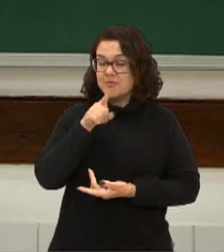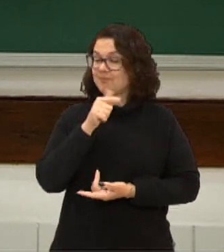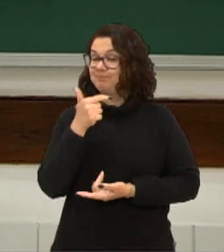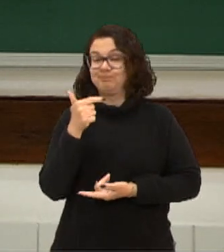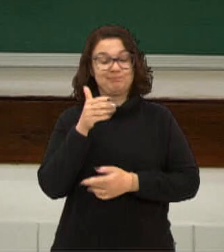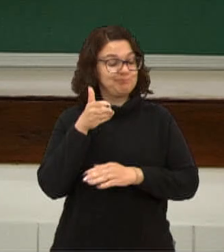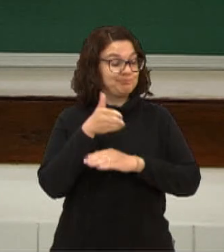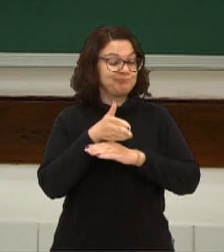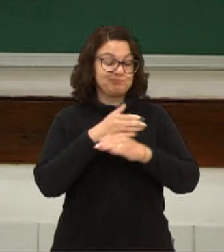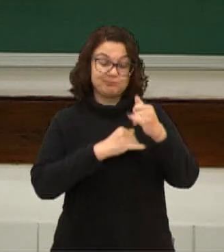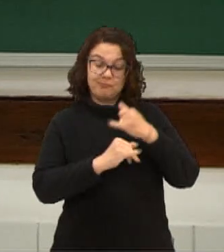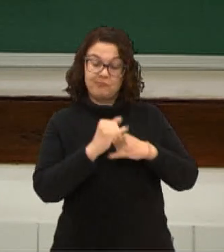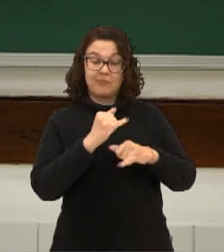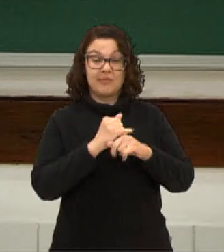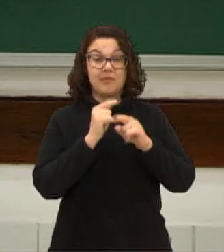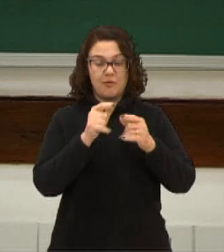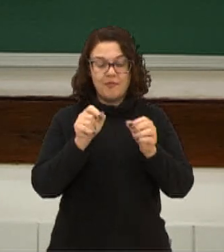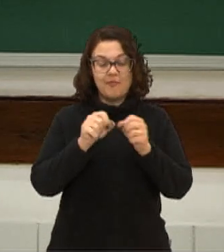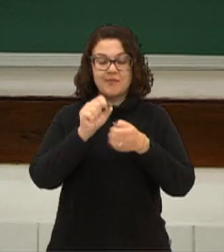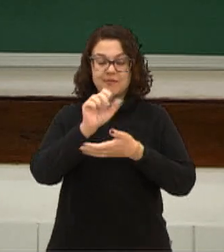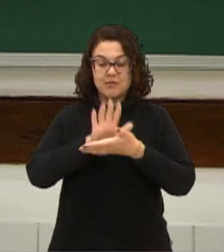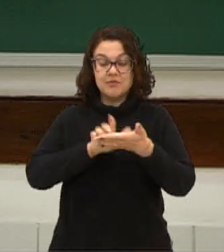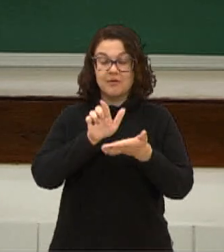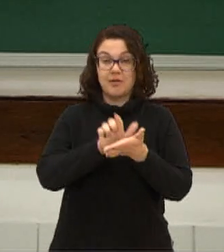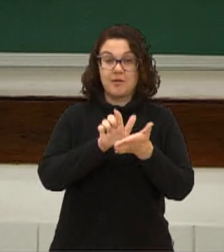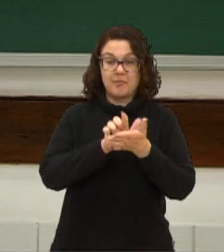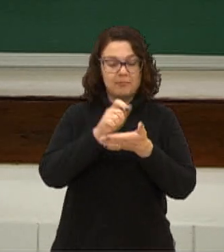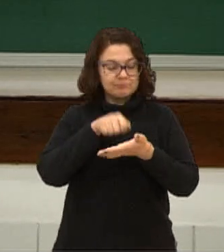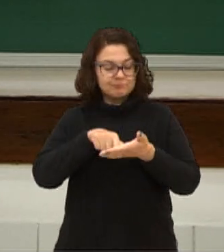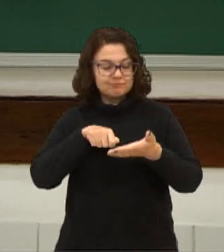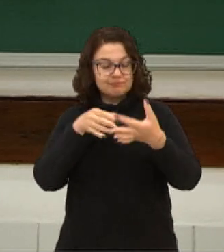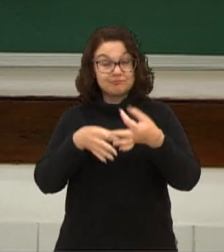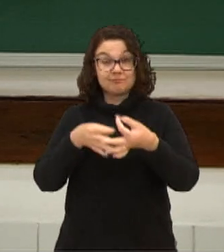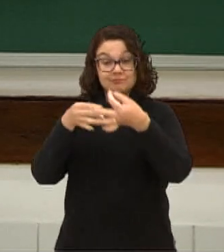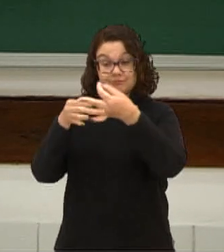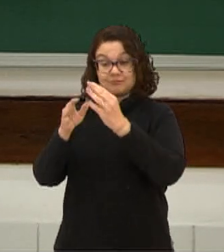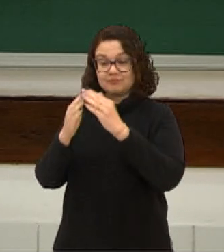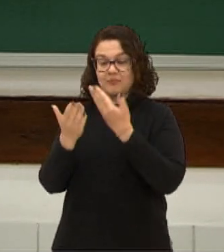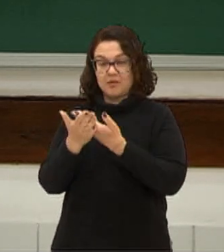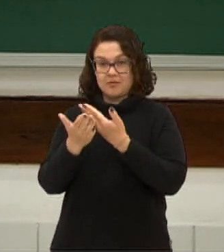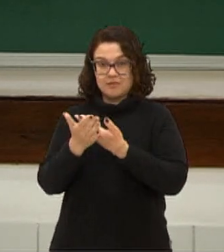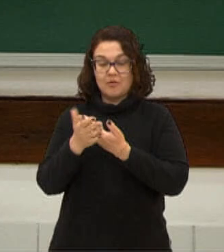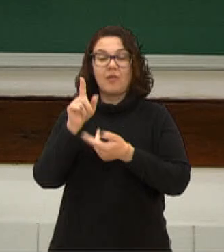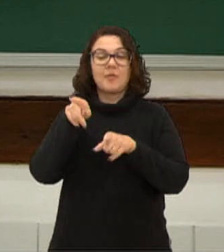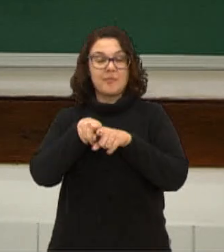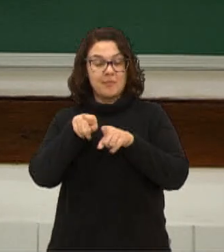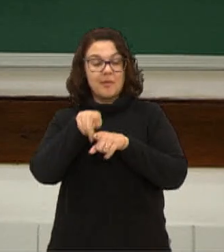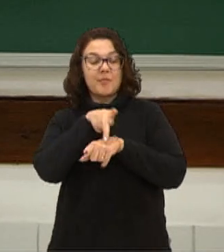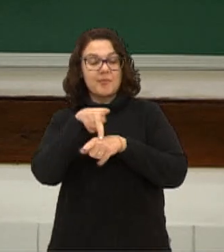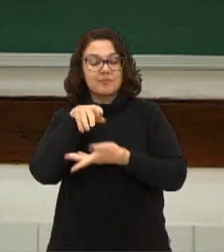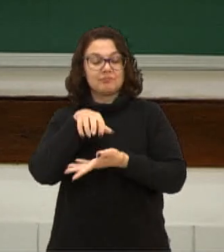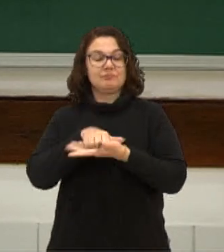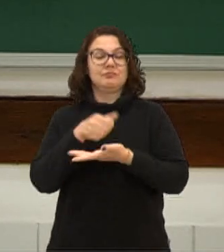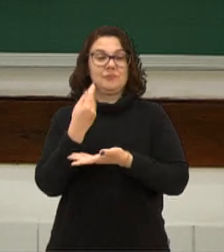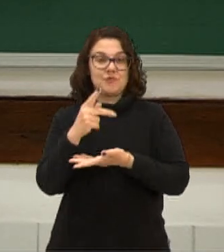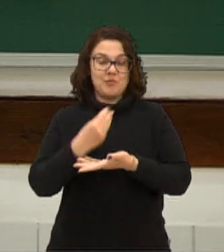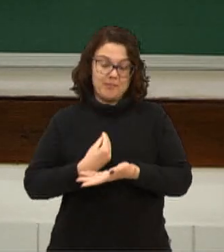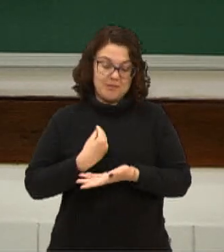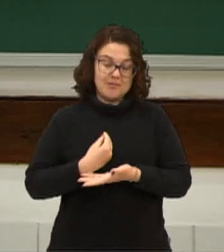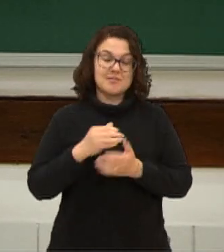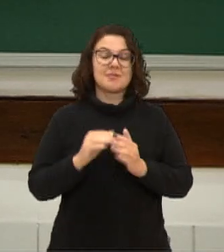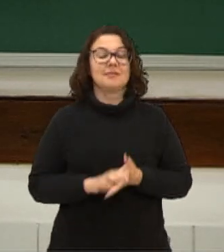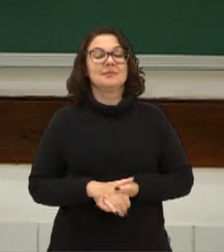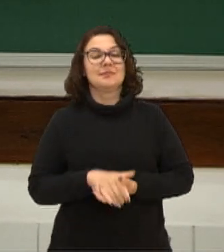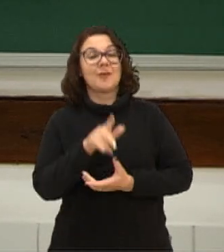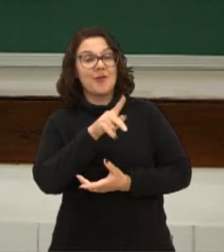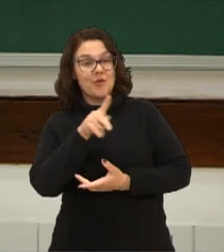não tem acesso à internet, realize as atividades, anote e entregue em seu colégio para que você também possa validar sua presença e